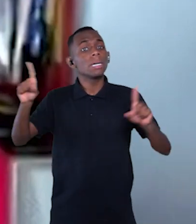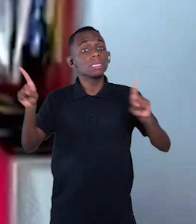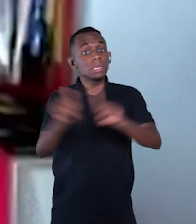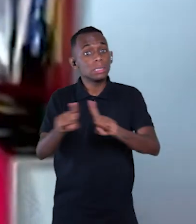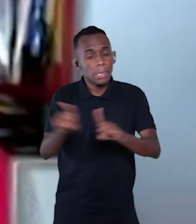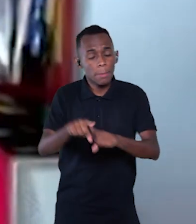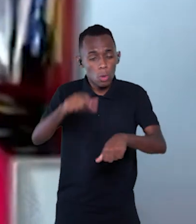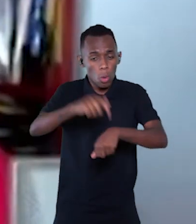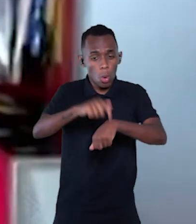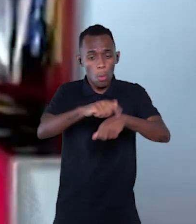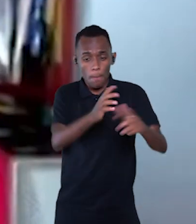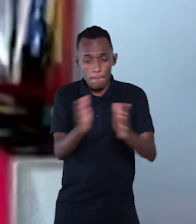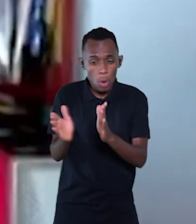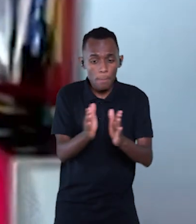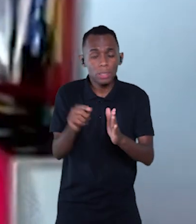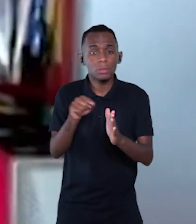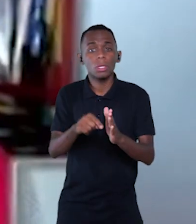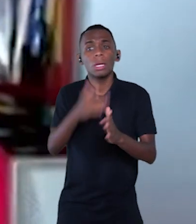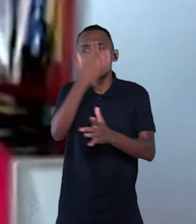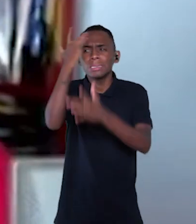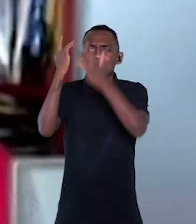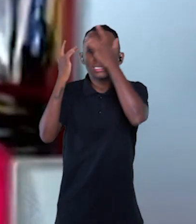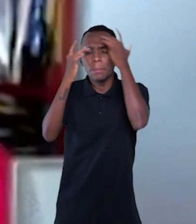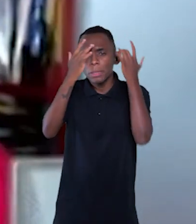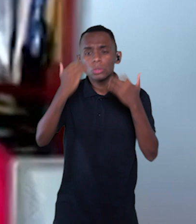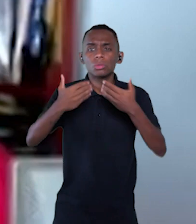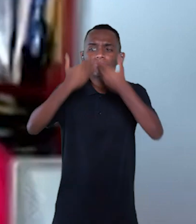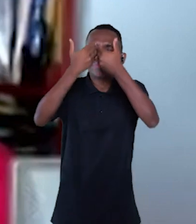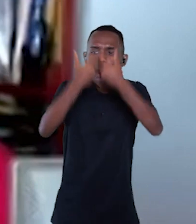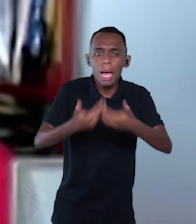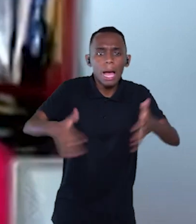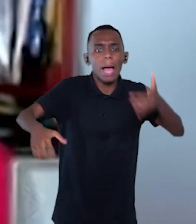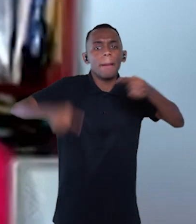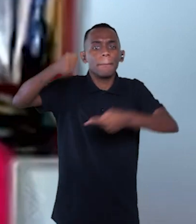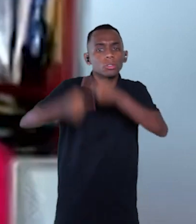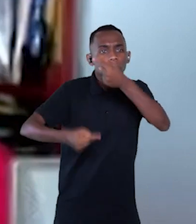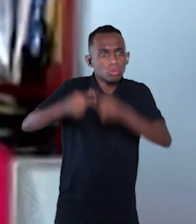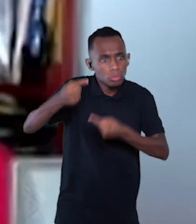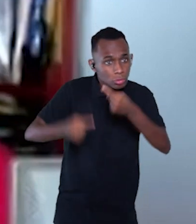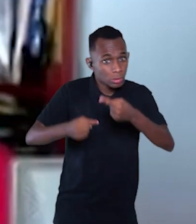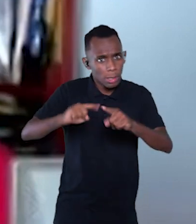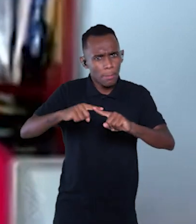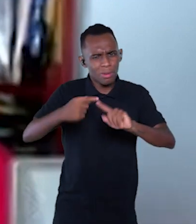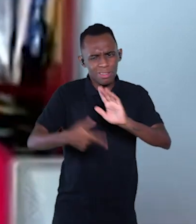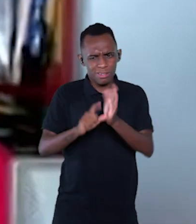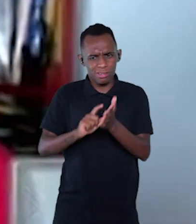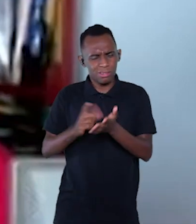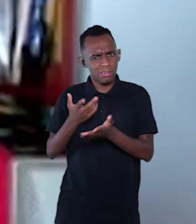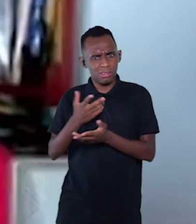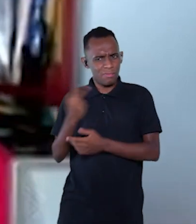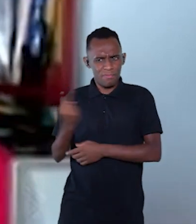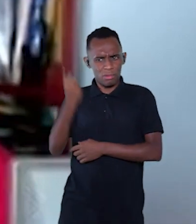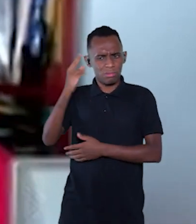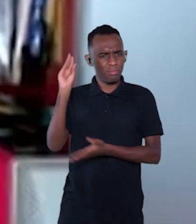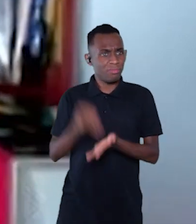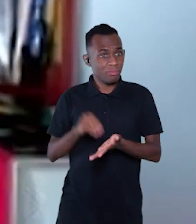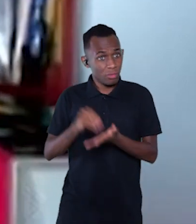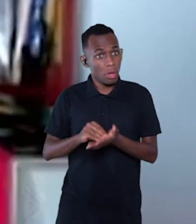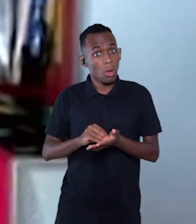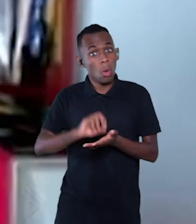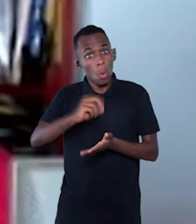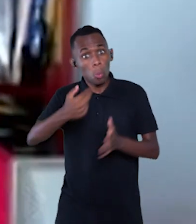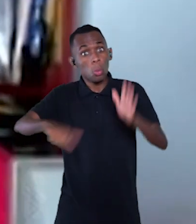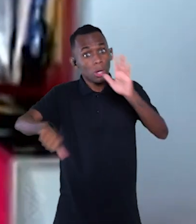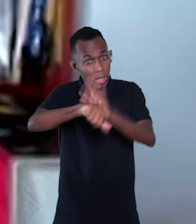possível, mas ao mesmo tempo um tempo onde as pessoas se abrem ao debate político, tão pouco valorizado na nossa, e tão